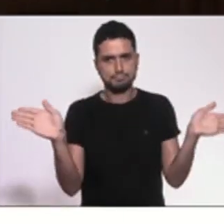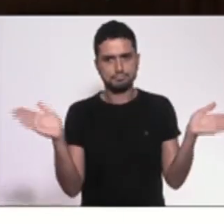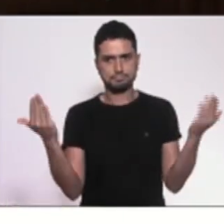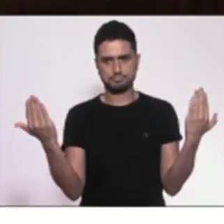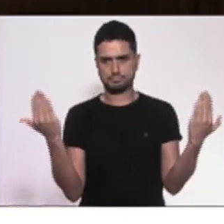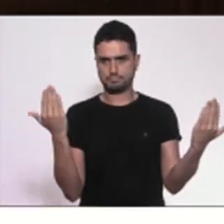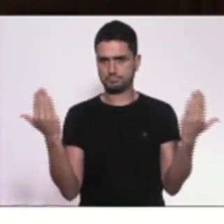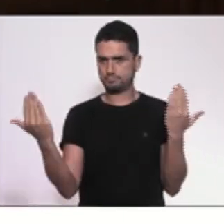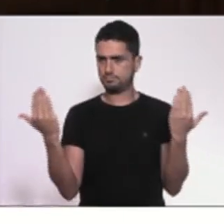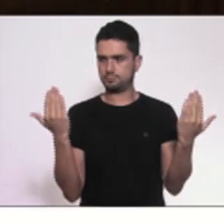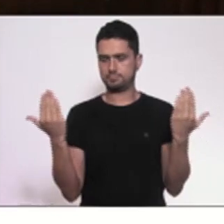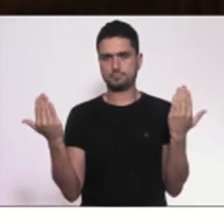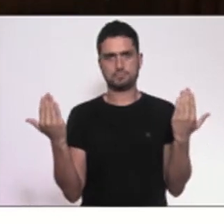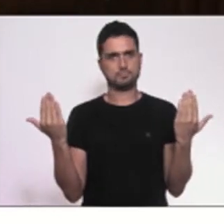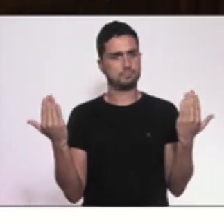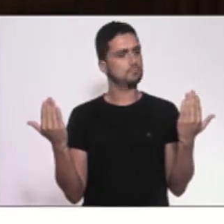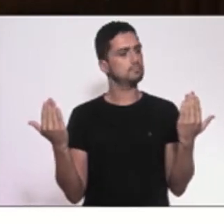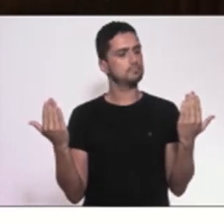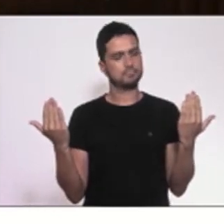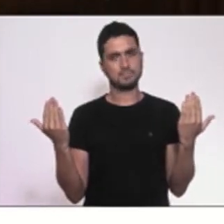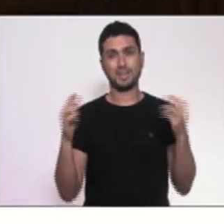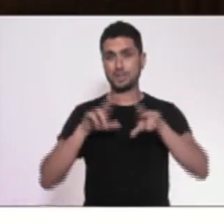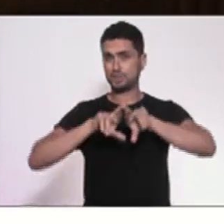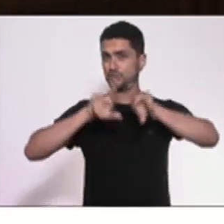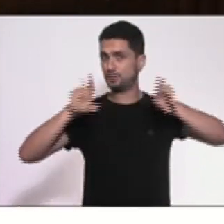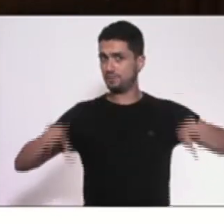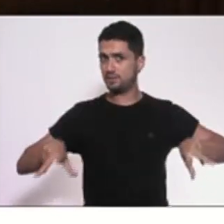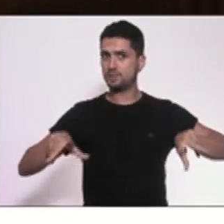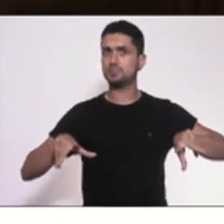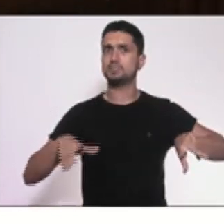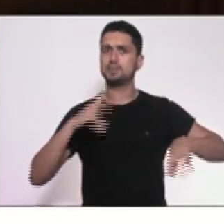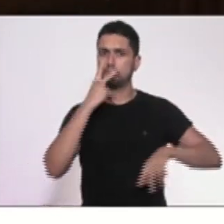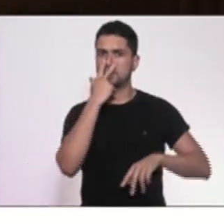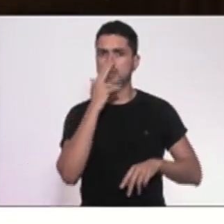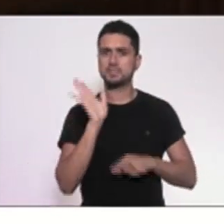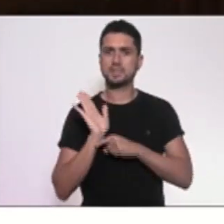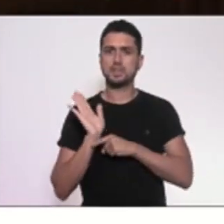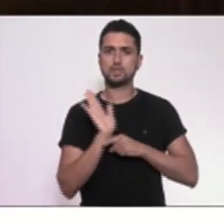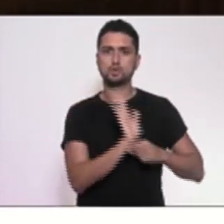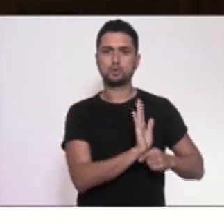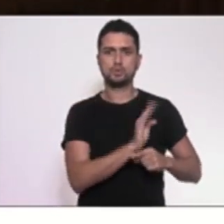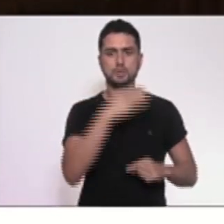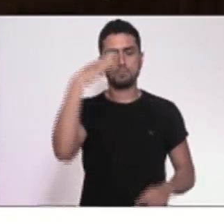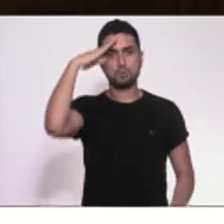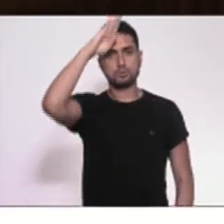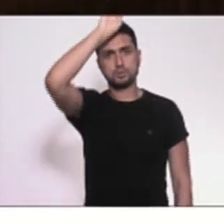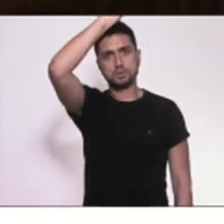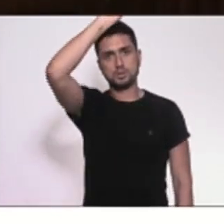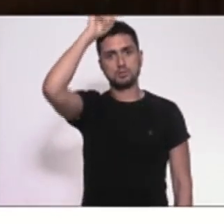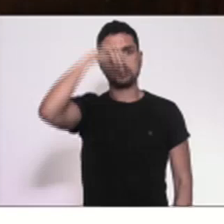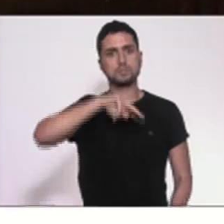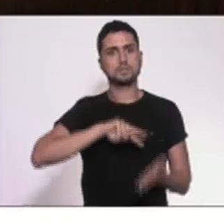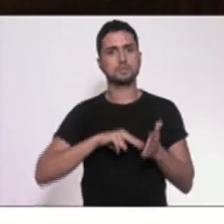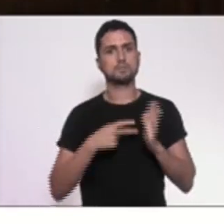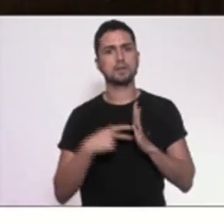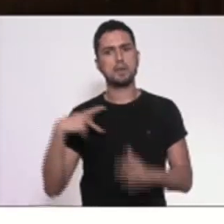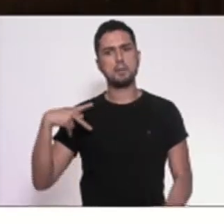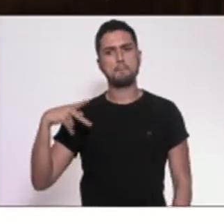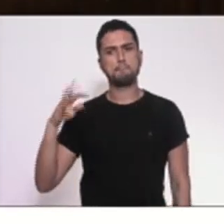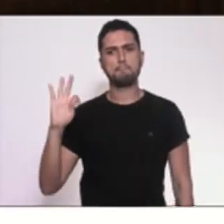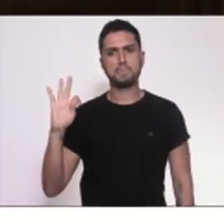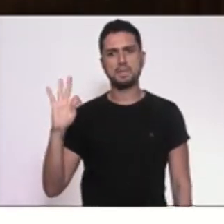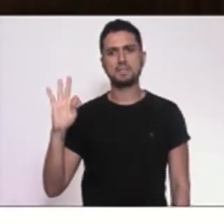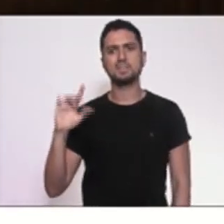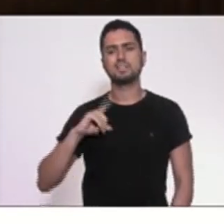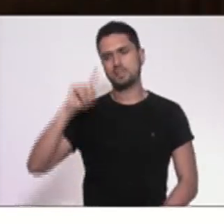mesma moeda, a gente está contribuindo para normalizar o que Jair Bolsonaro significa. Porque o PT, com todas as divergências